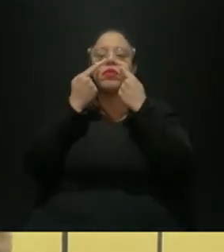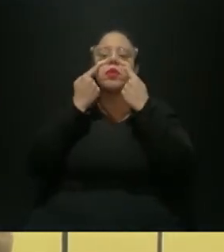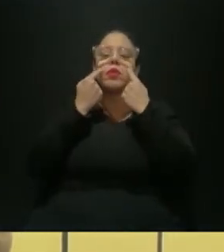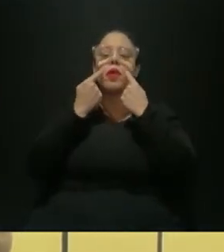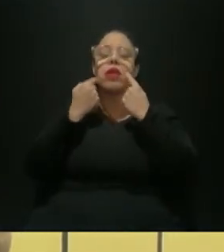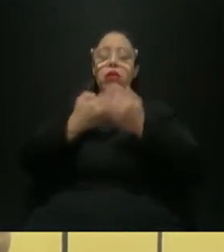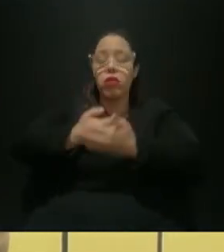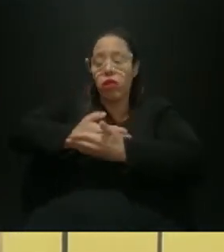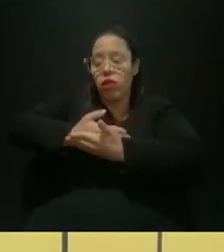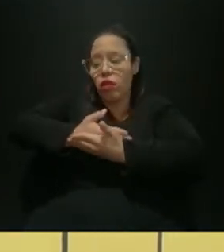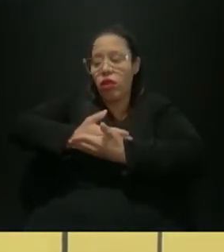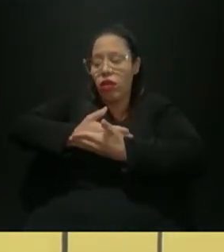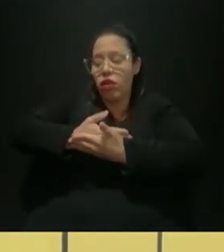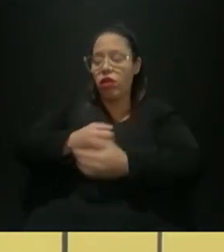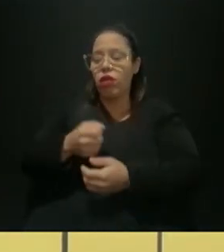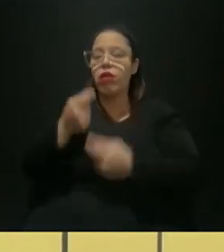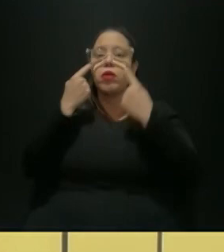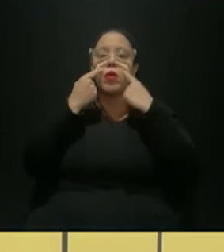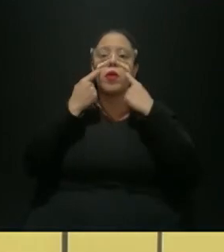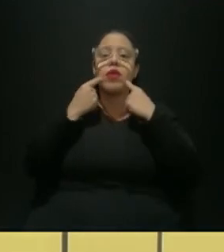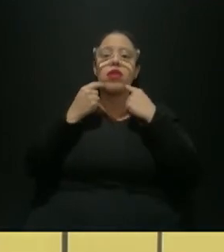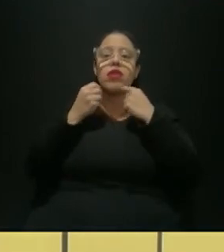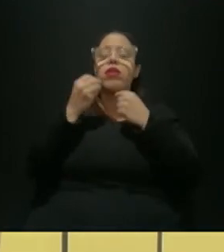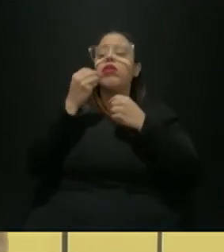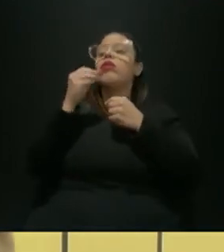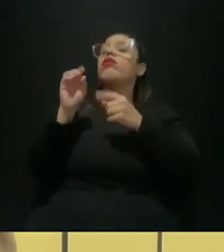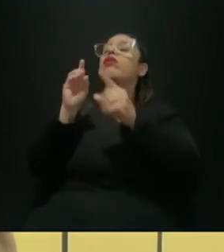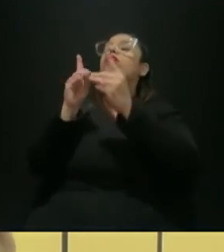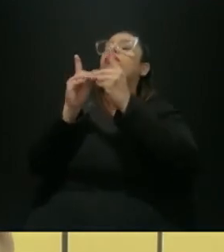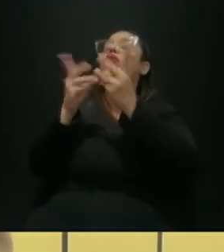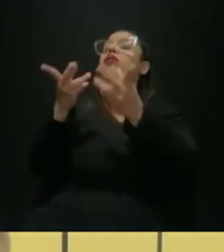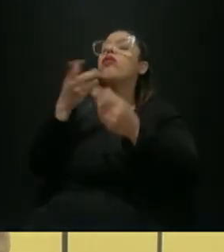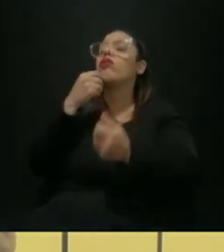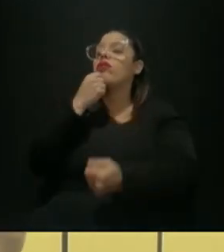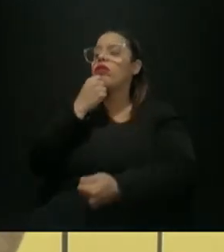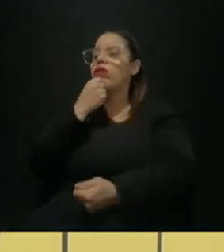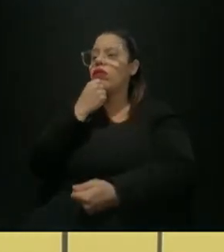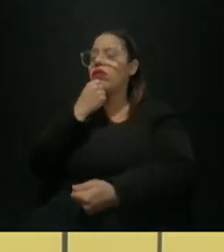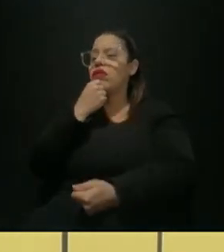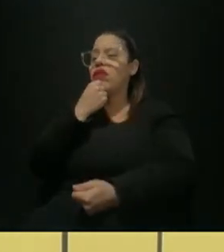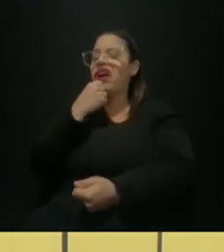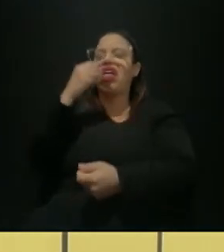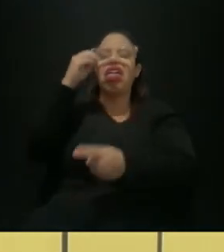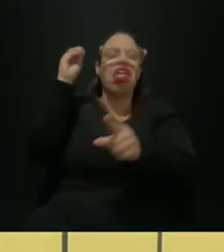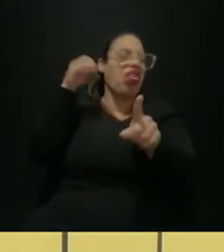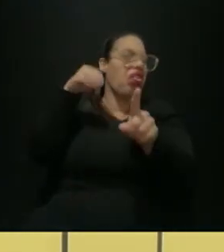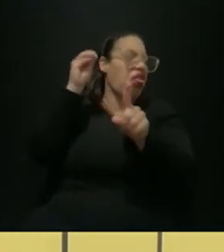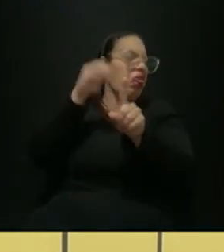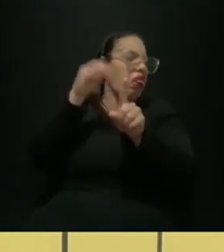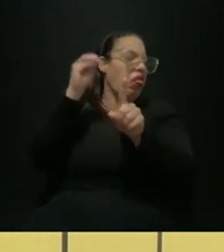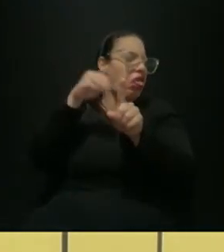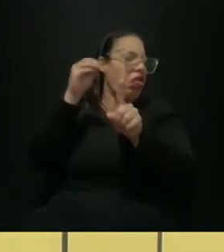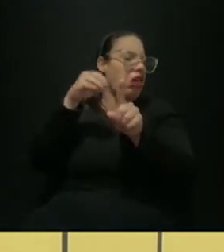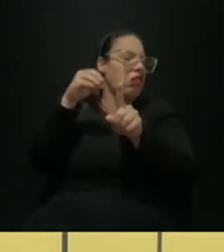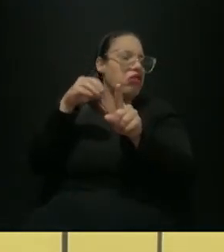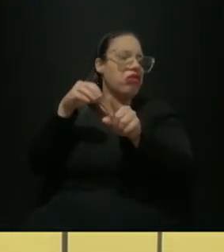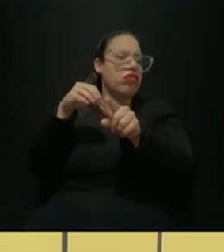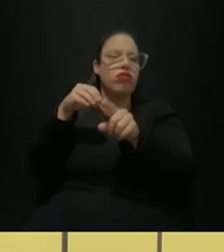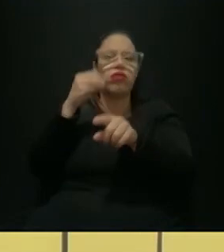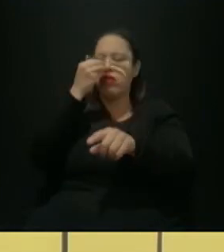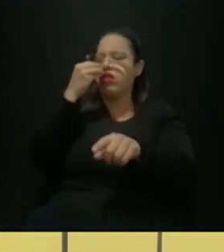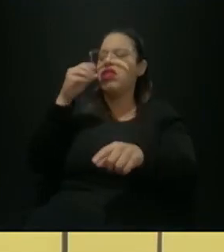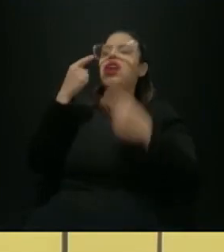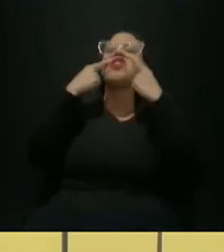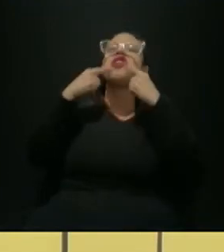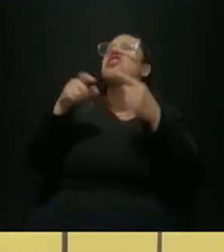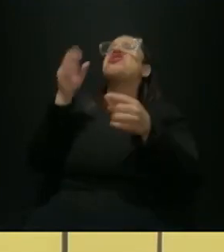crianças que choram e não são atendidas, crianças que são marginalizadas, aquela história de deixa ele chorar que ele aprende, não é isso?